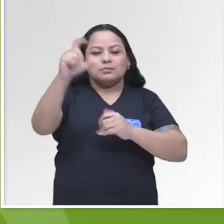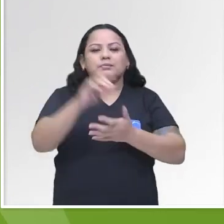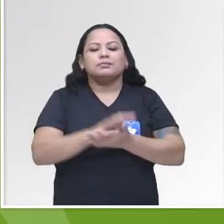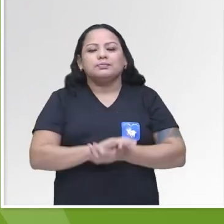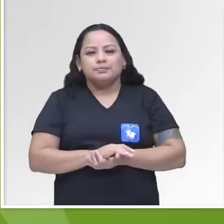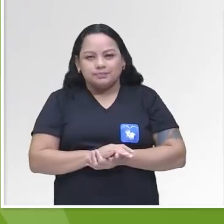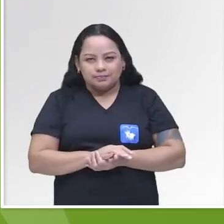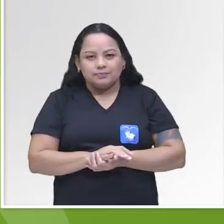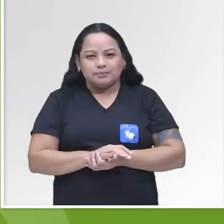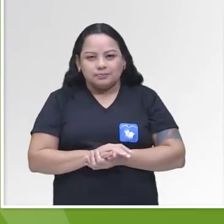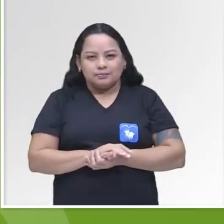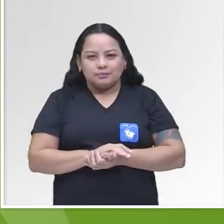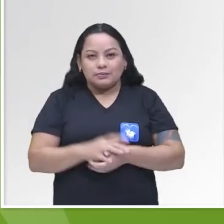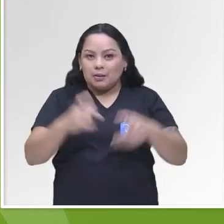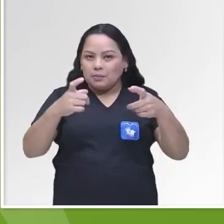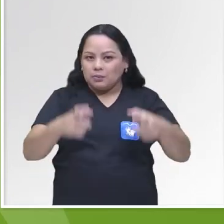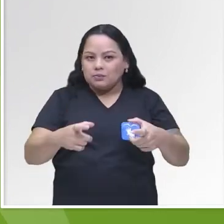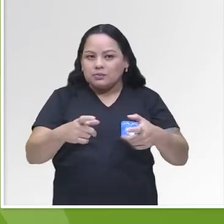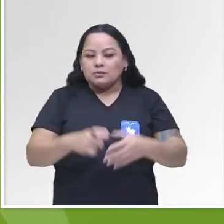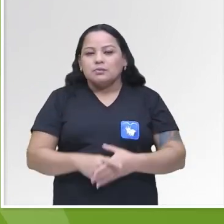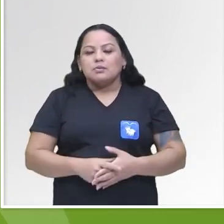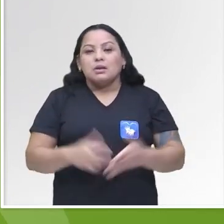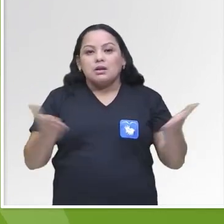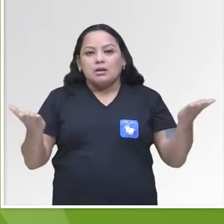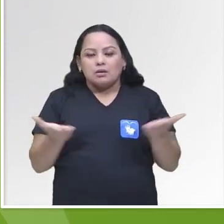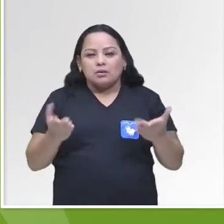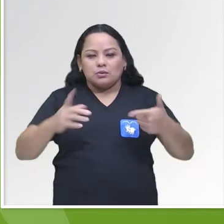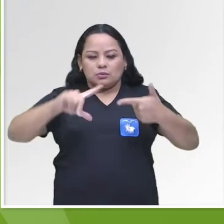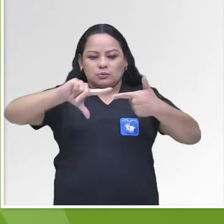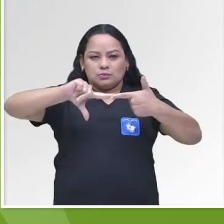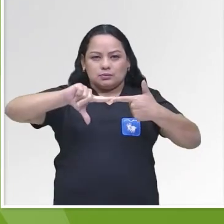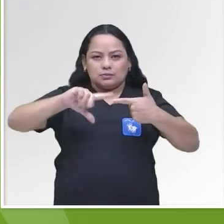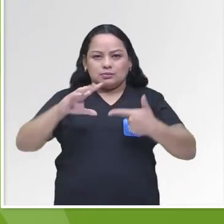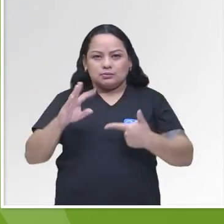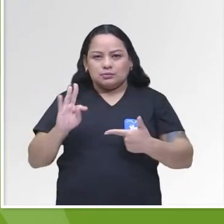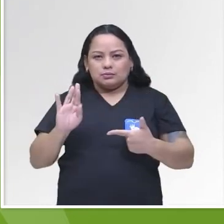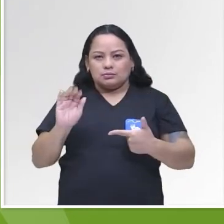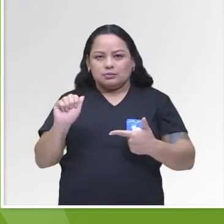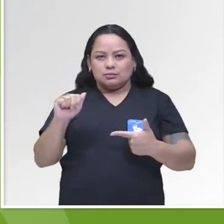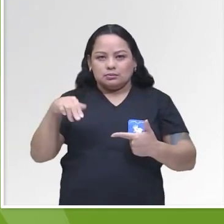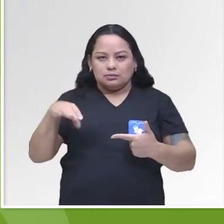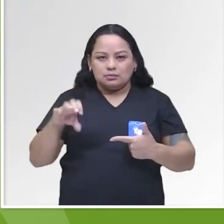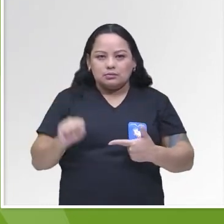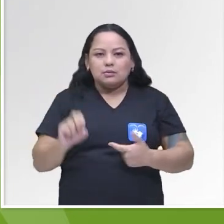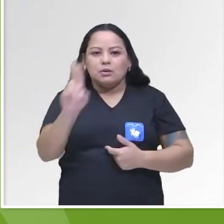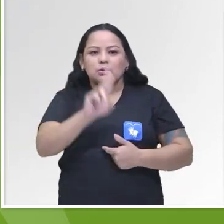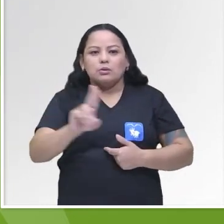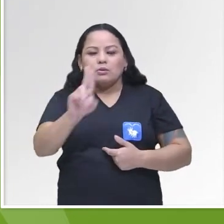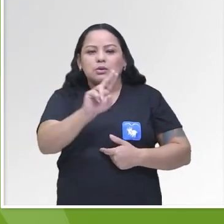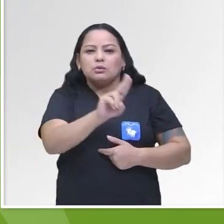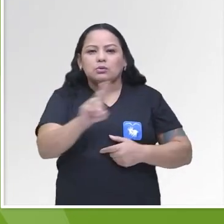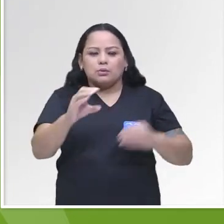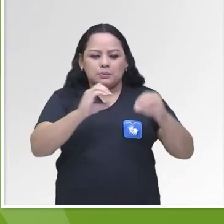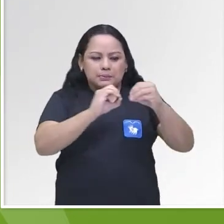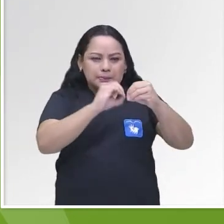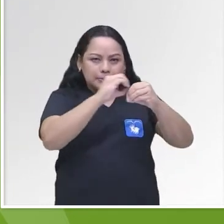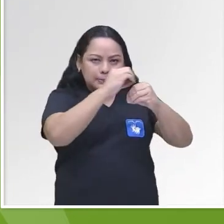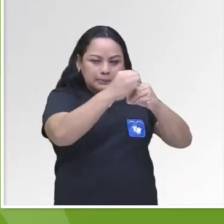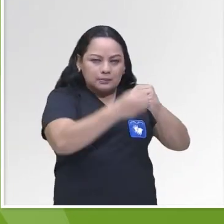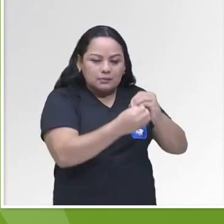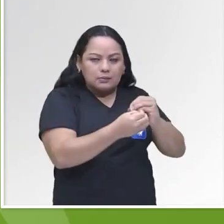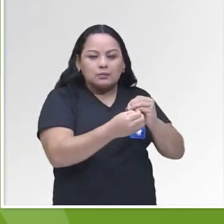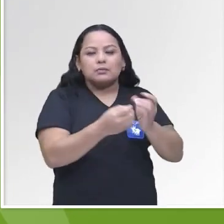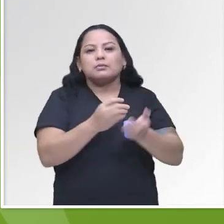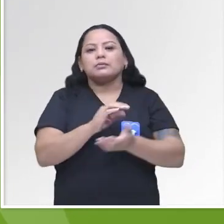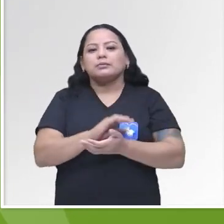ok? E o trans, ele é utilizado no nome da molécula